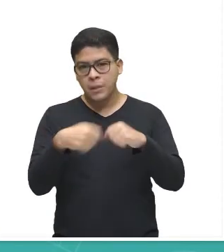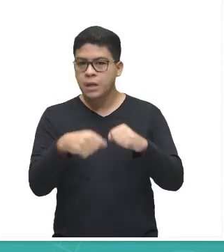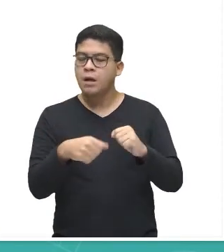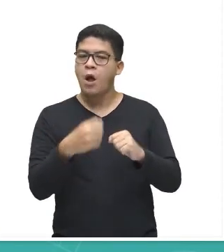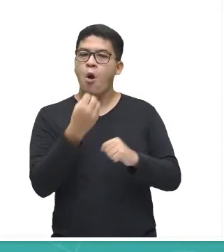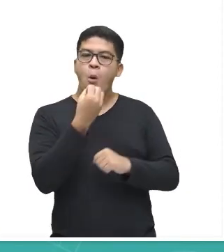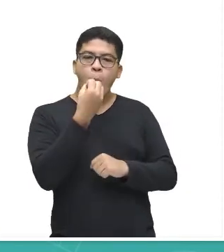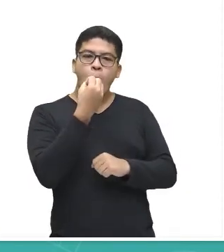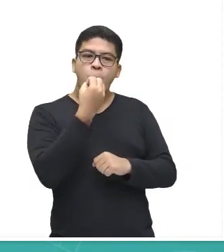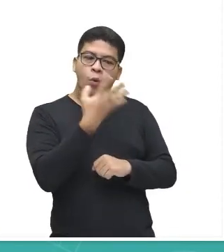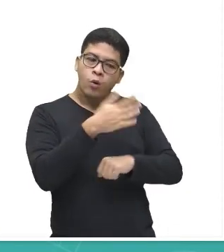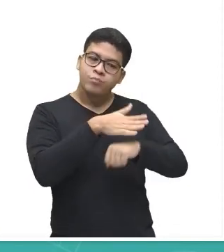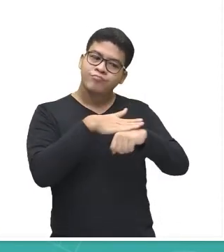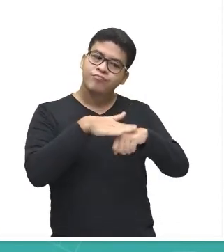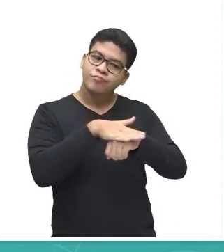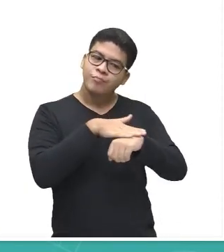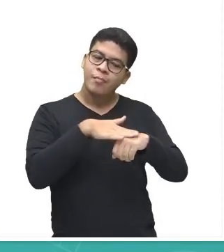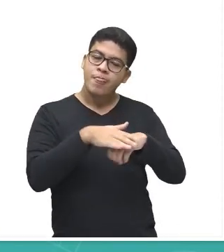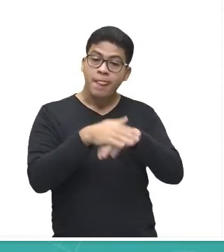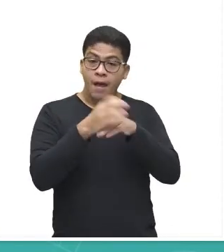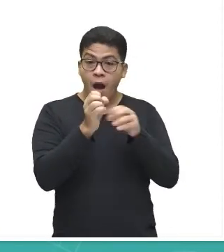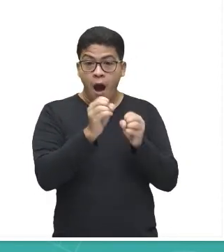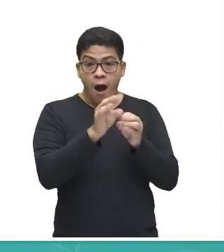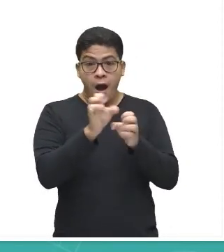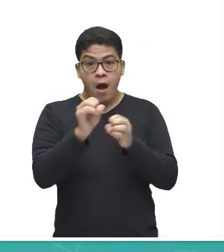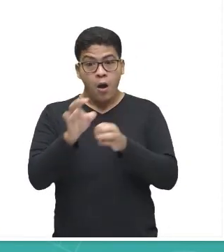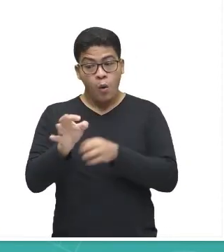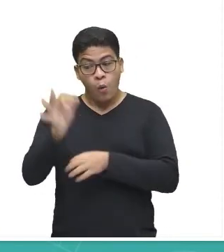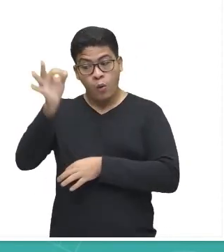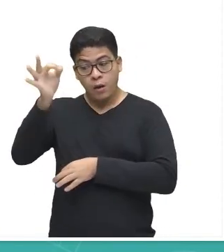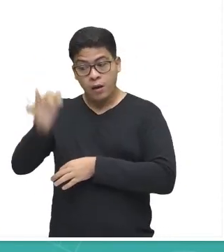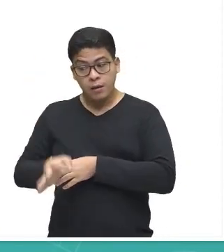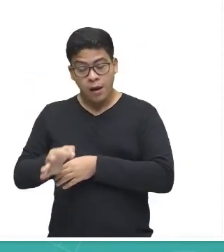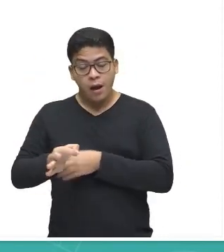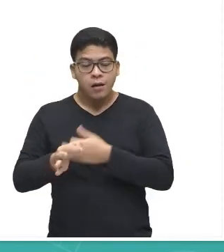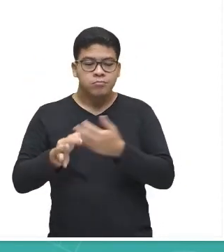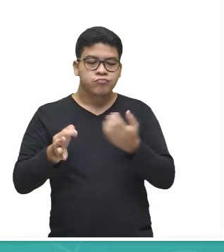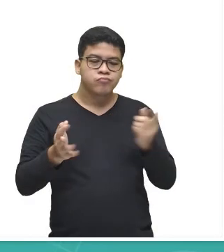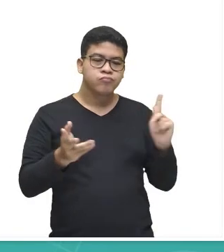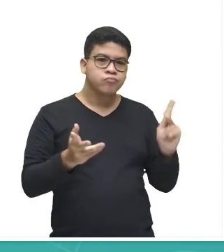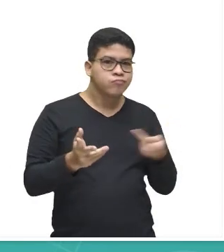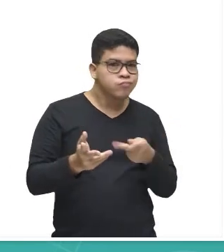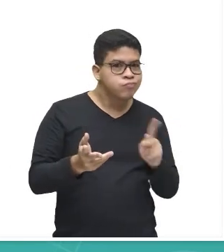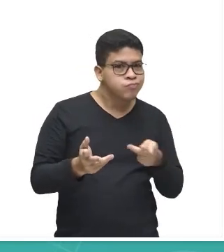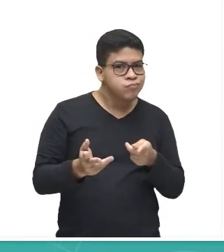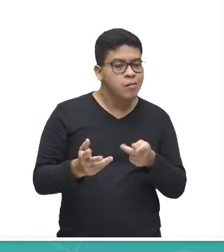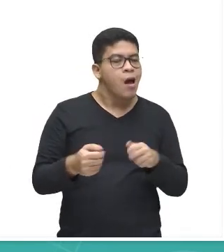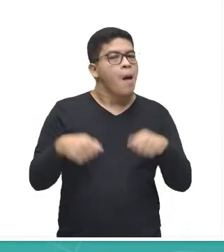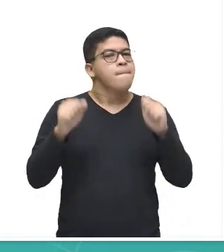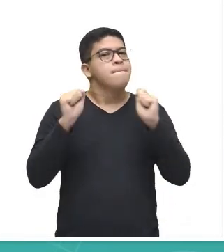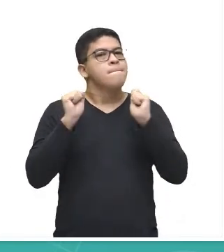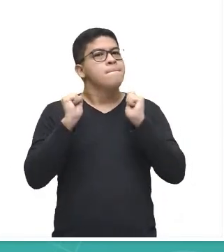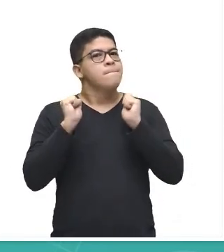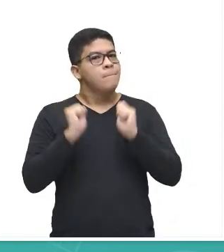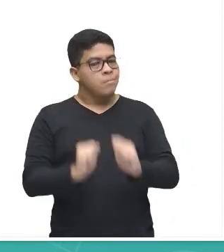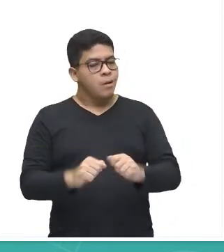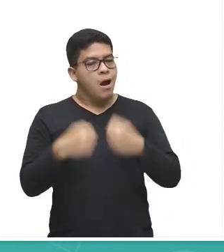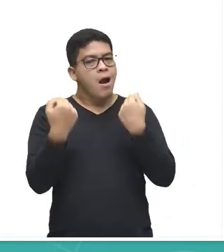e ensinar desde pequeno o que é certo e o que é errado. Olha, realmente